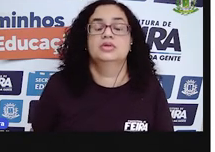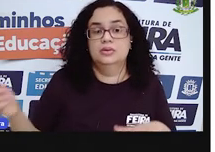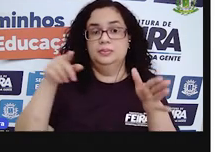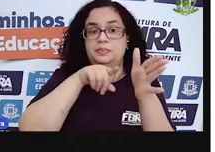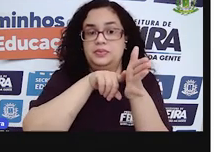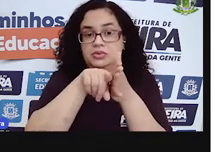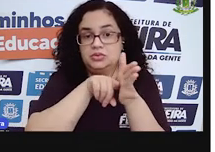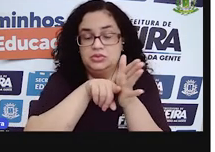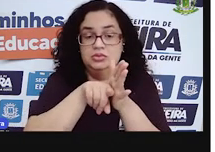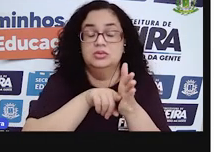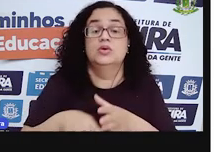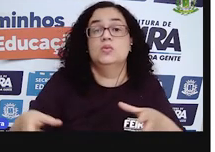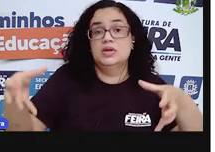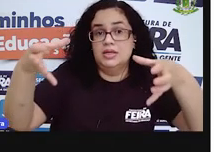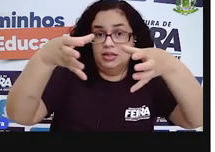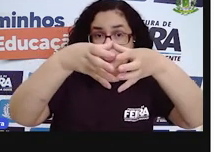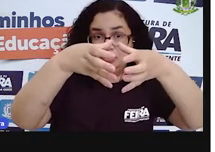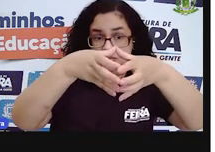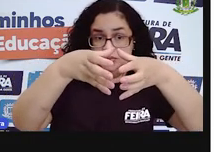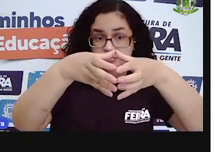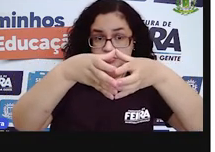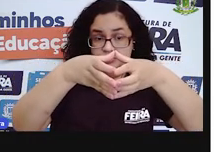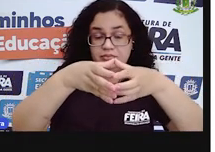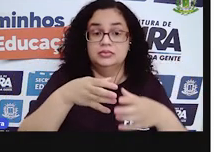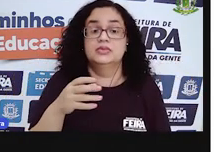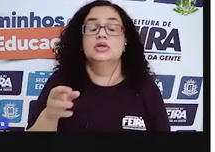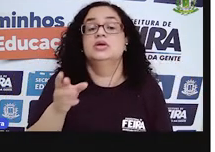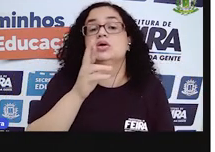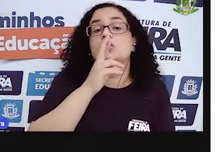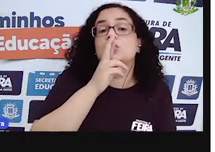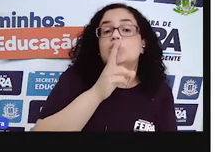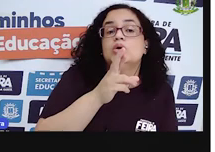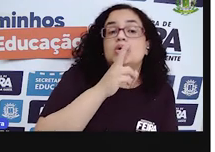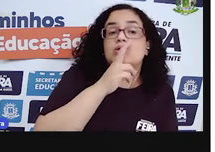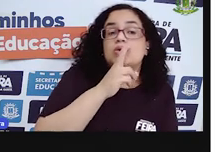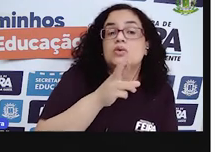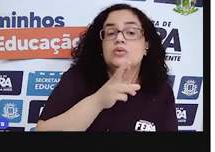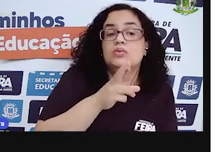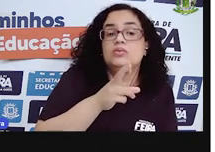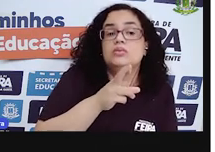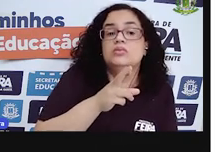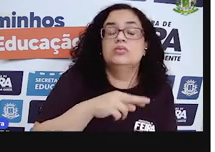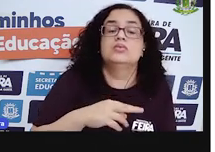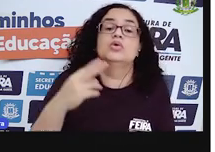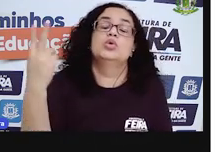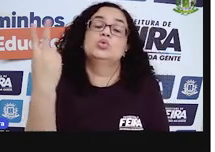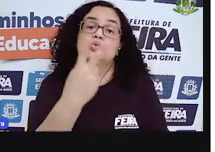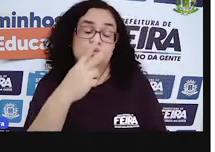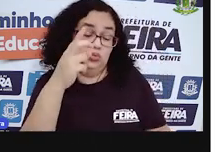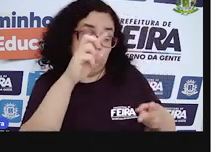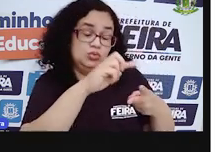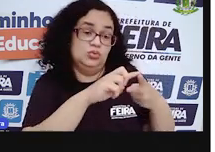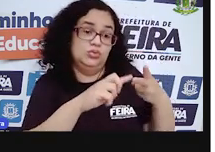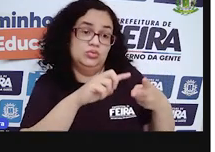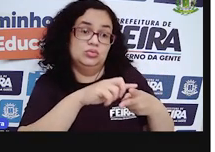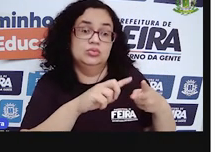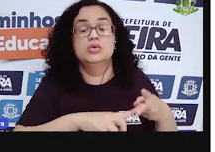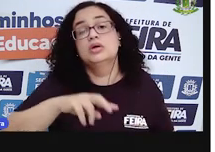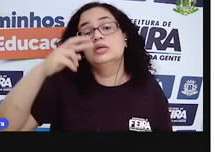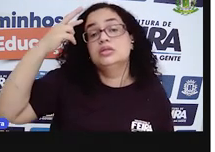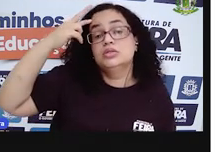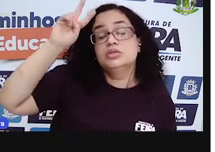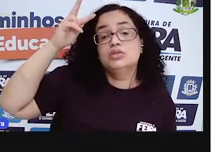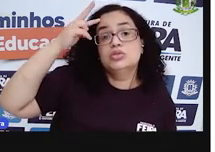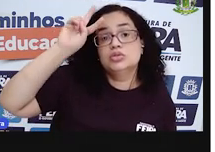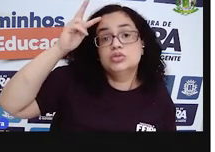com esses pesquisadores com essa equipe trouxe como resultado duas versões em